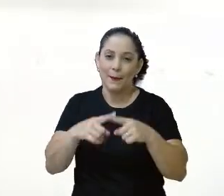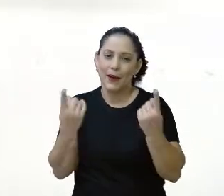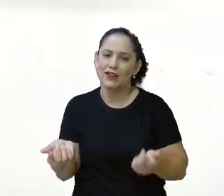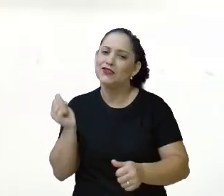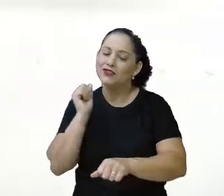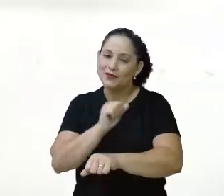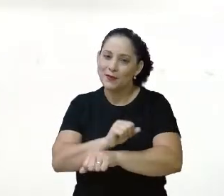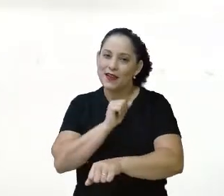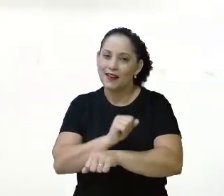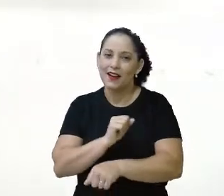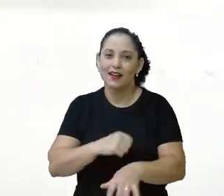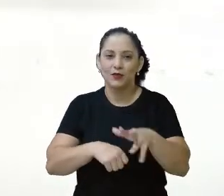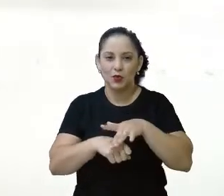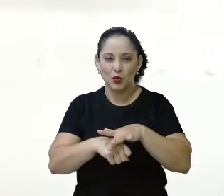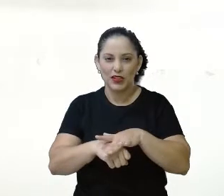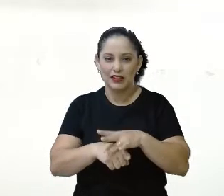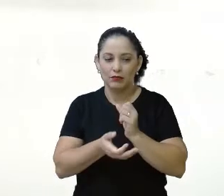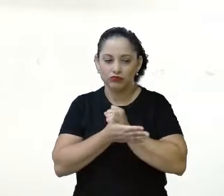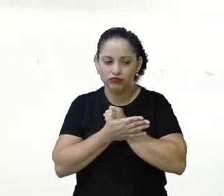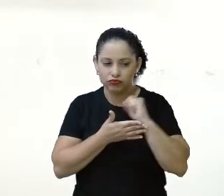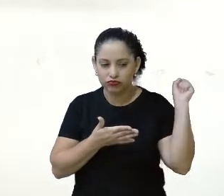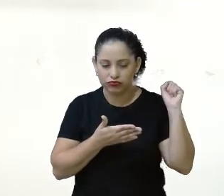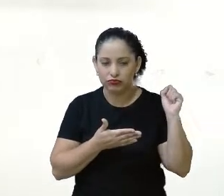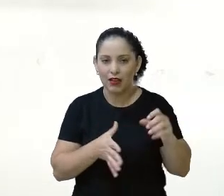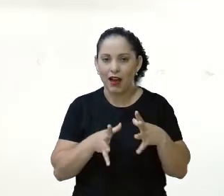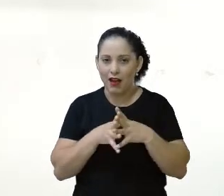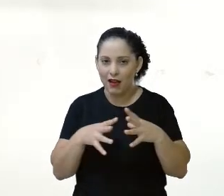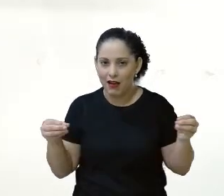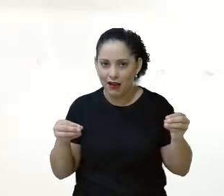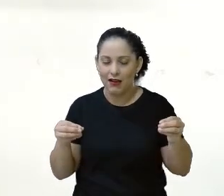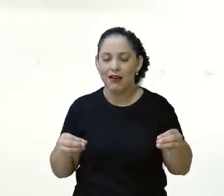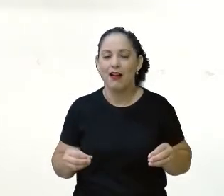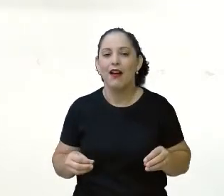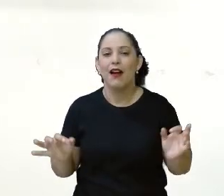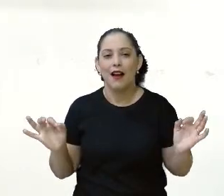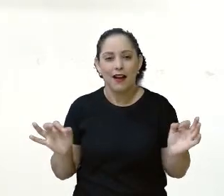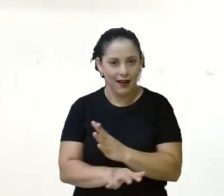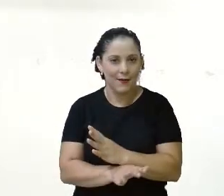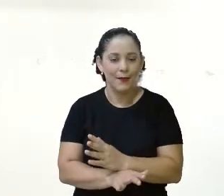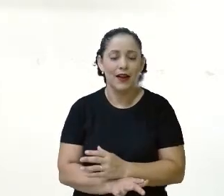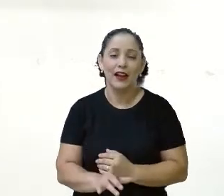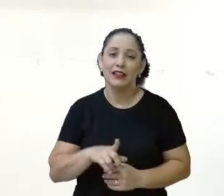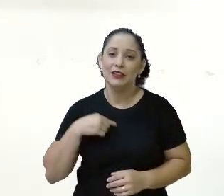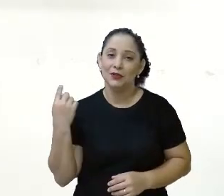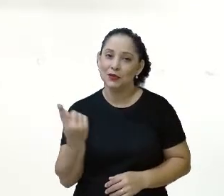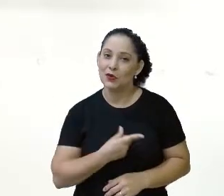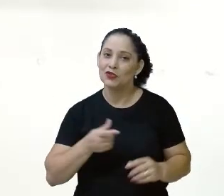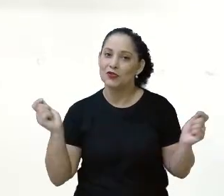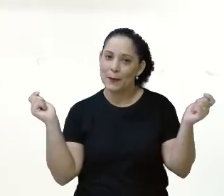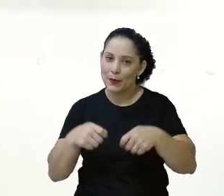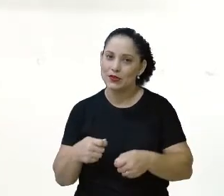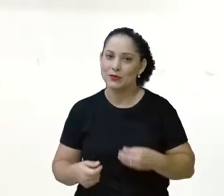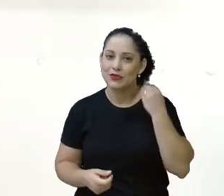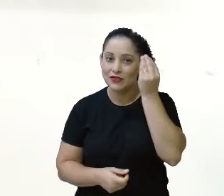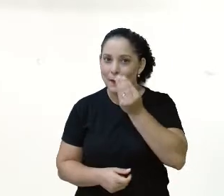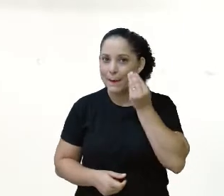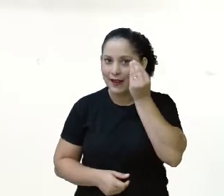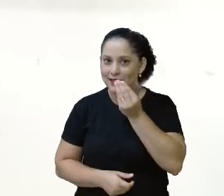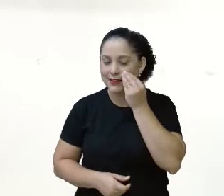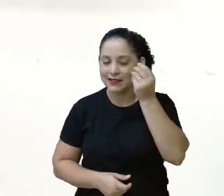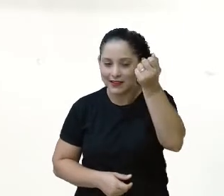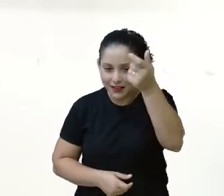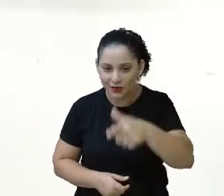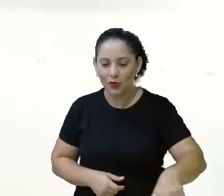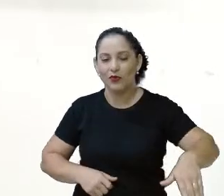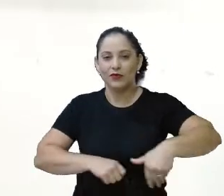aguardando que essa pandemia passe, esse corona vá embora e a gente possa rever novamente a nossa cultura